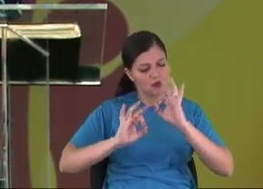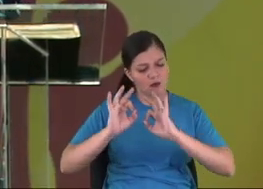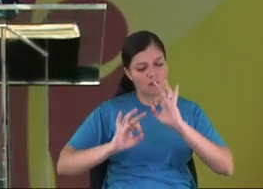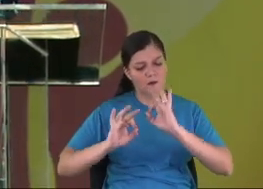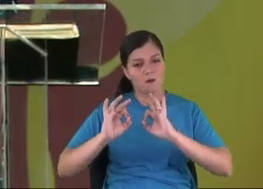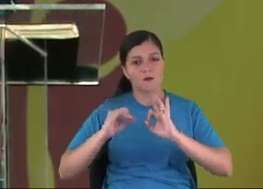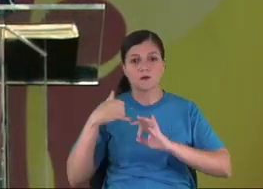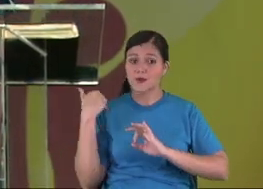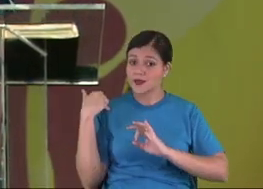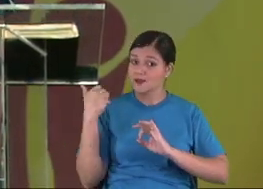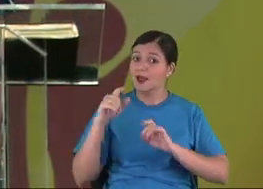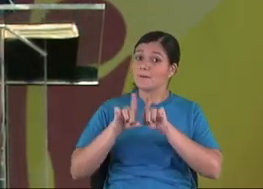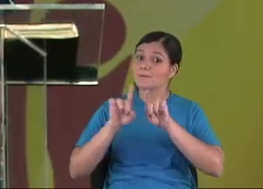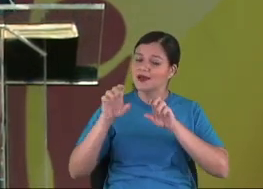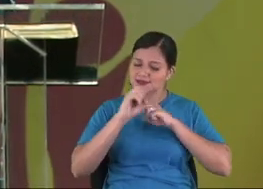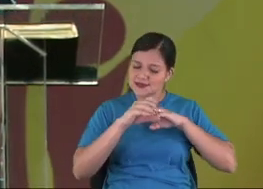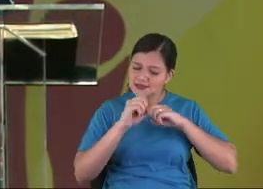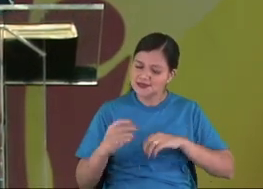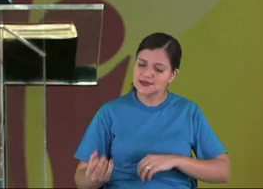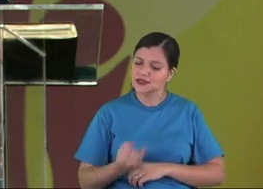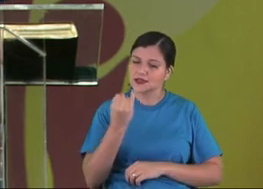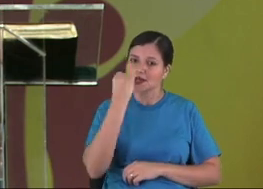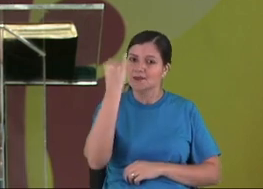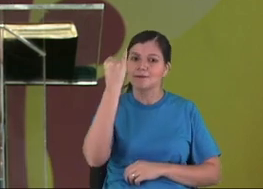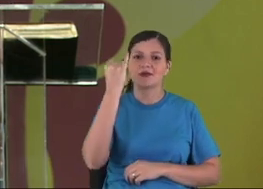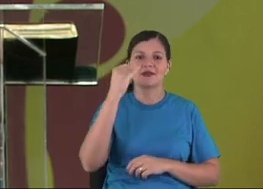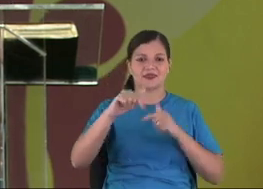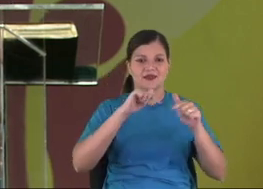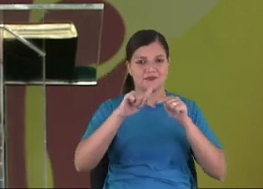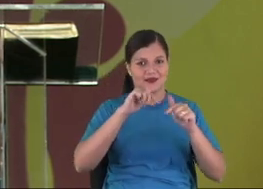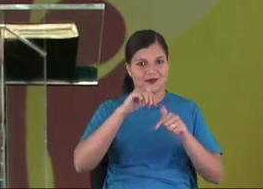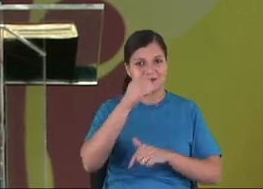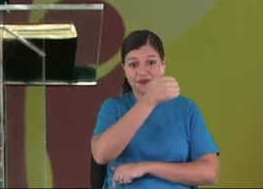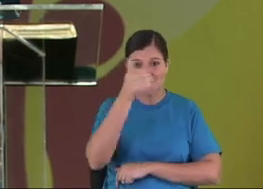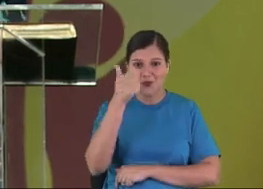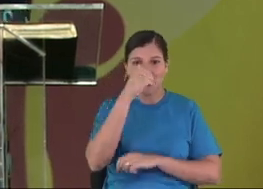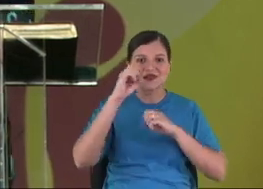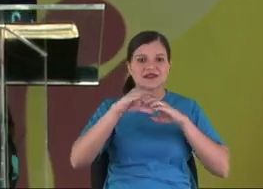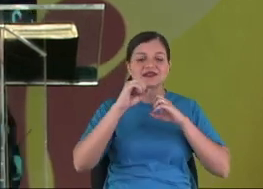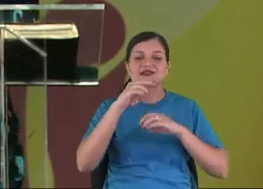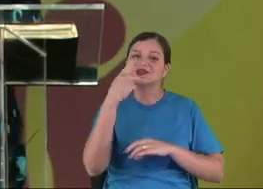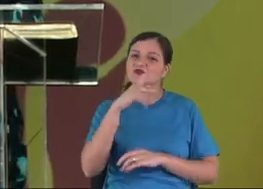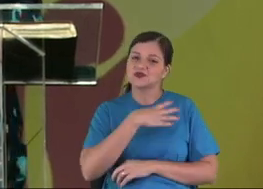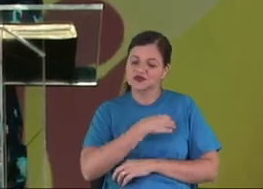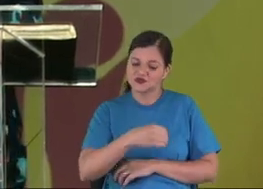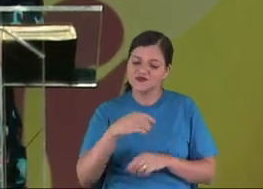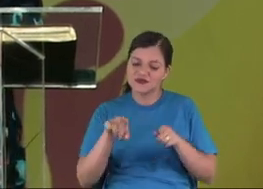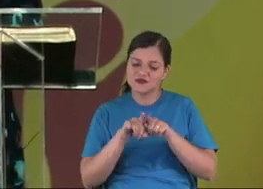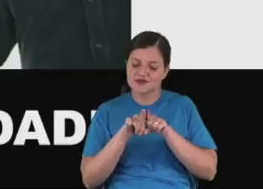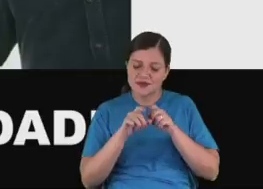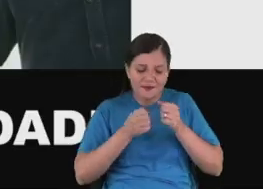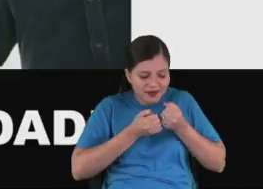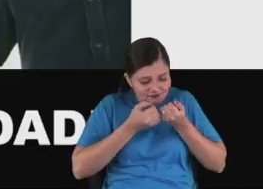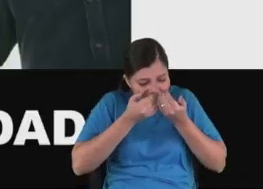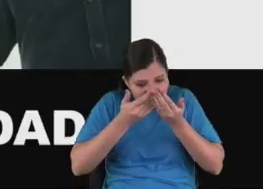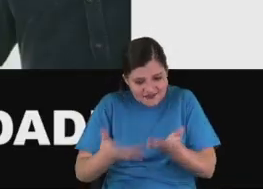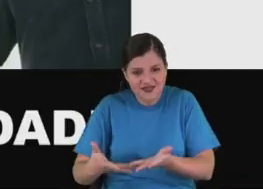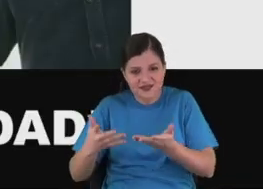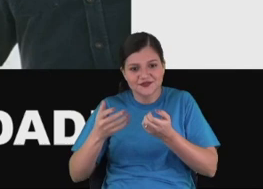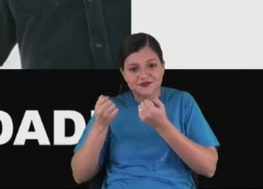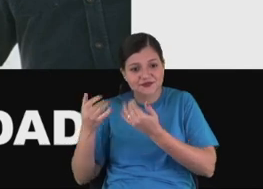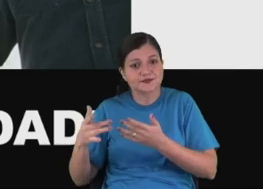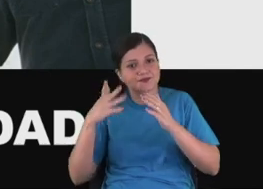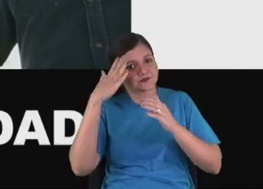ensine o valor do trabalho. Número 11, ensine aos seus filhos generosidade. Provérbios capítulo 3,